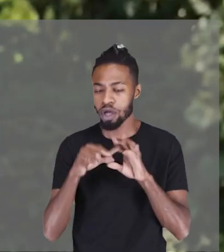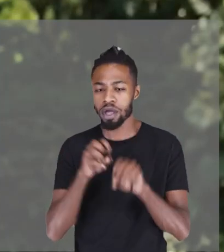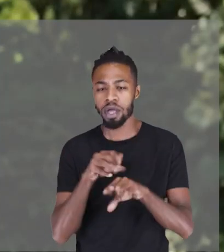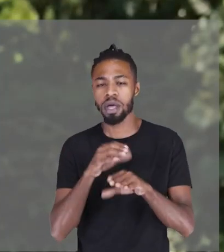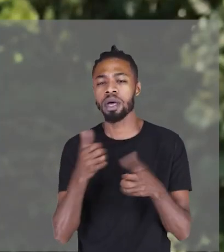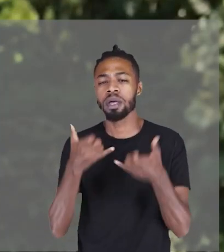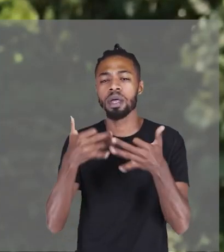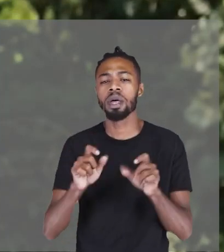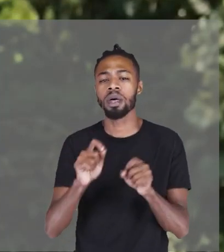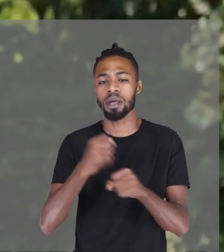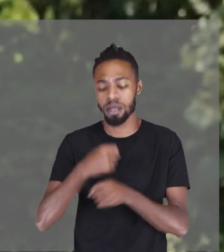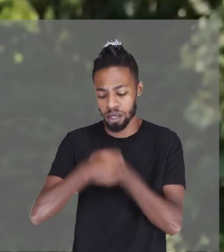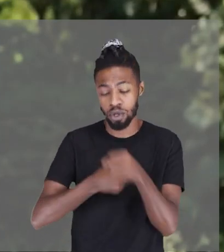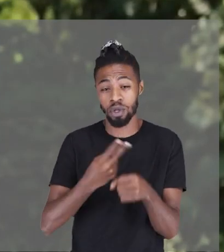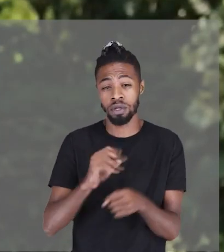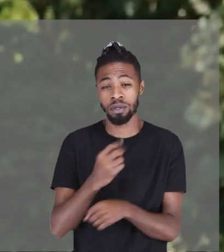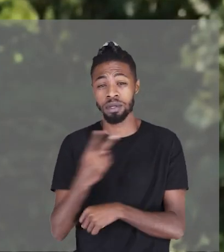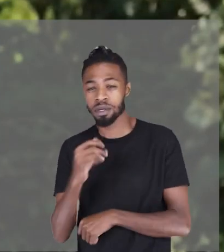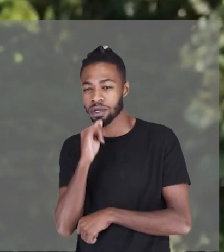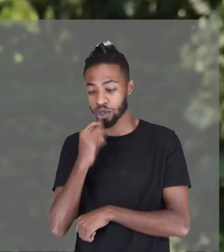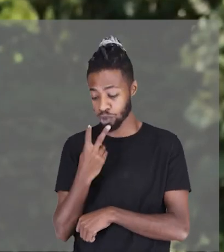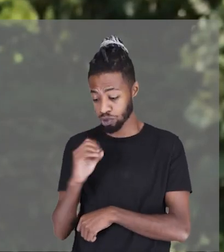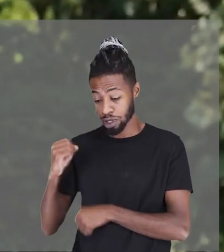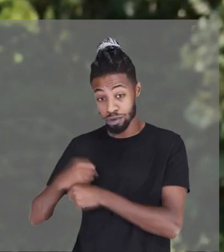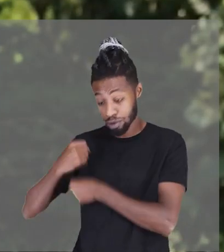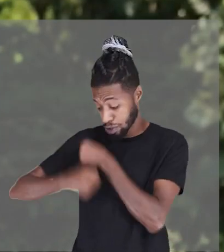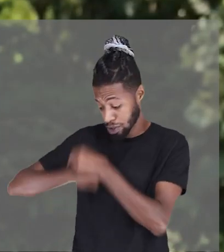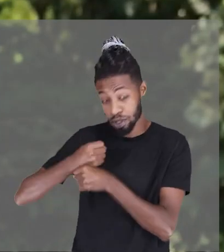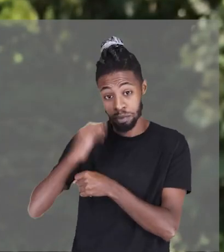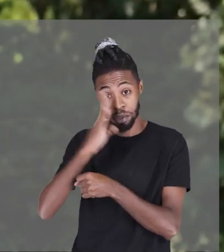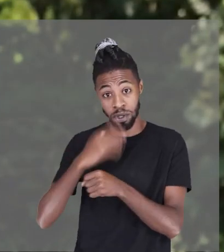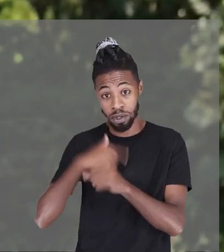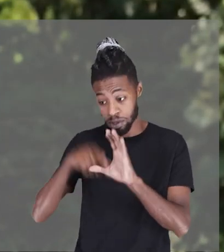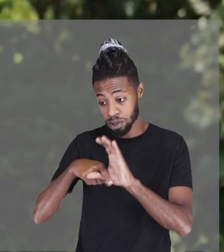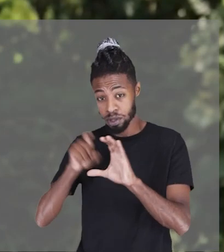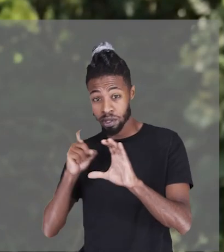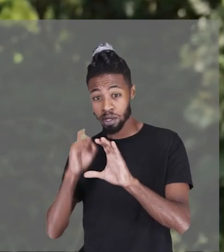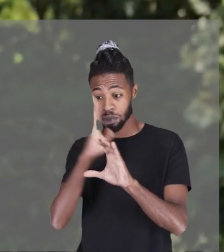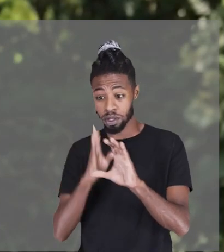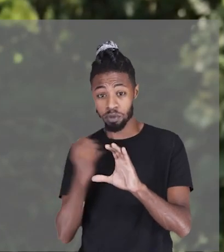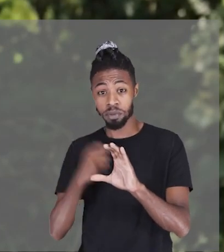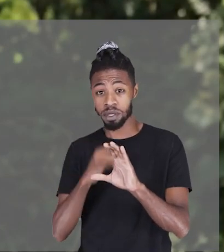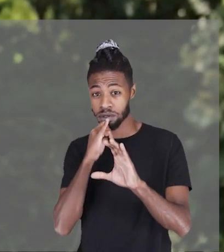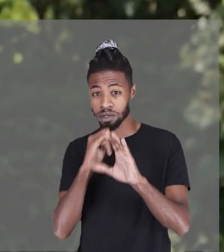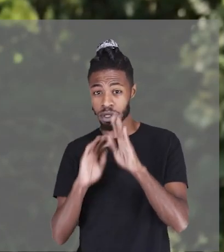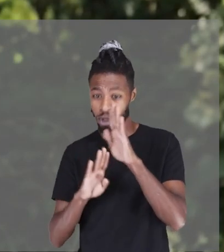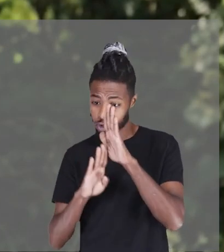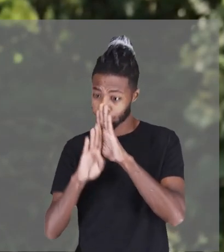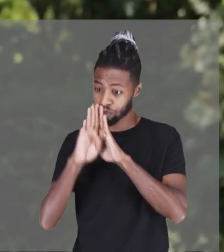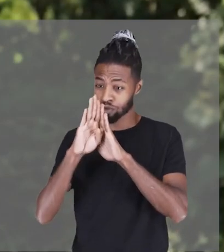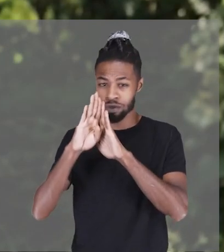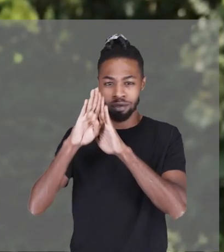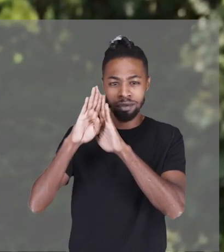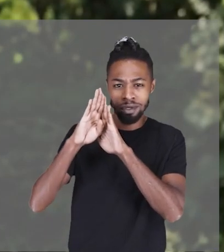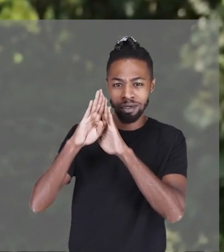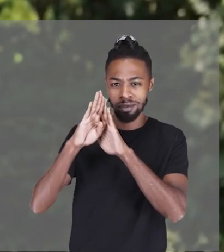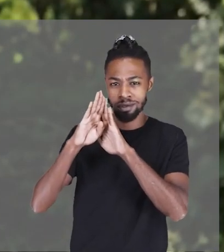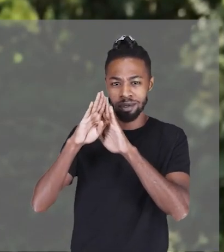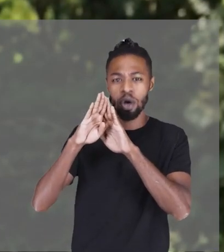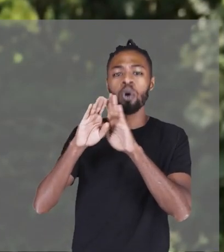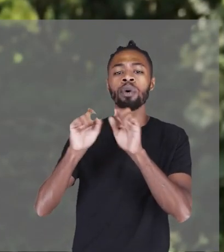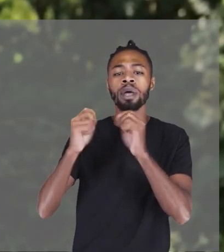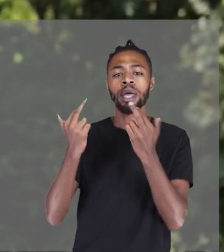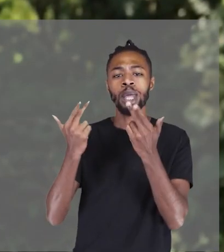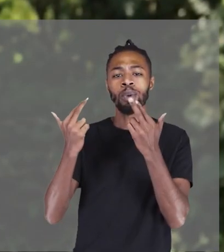que em 2022, quando a gente completasse 200 anos da nossa independência, o Brasil deveria estar na média